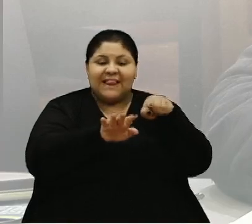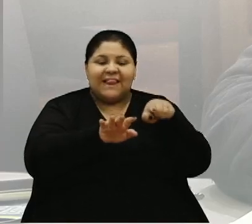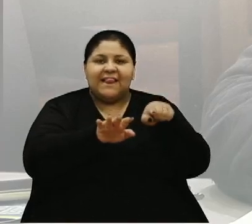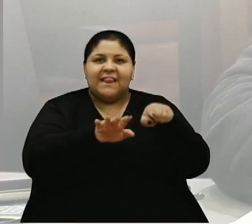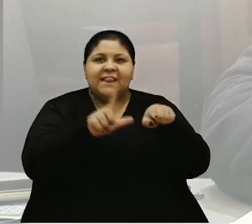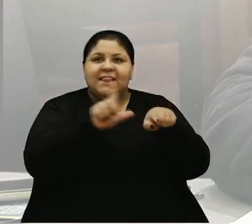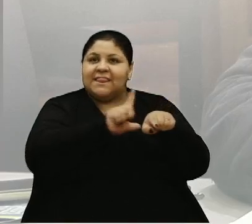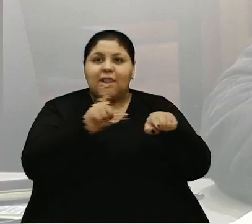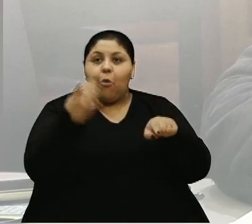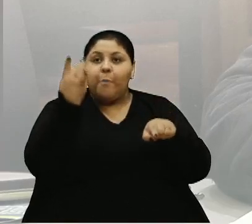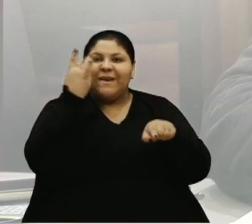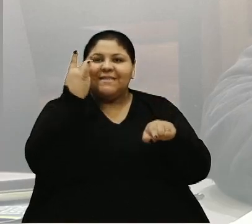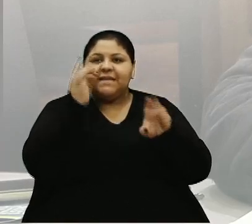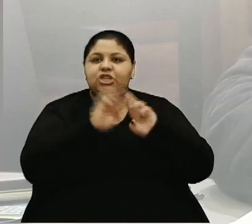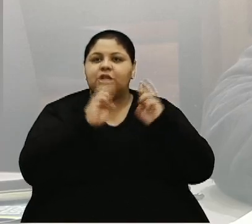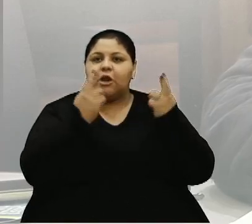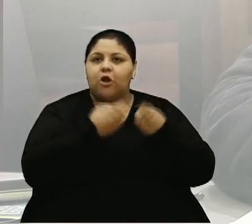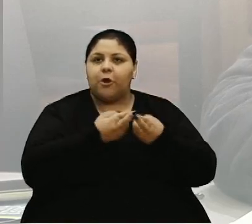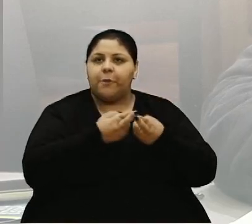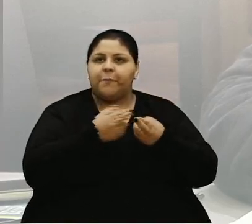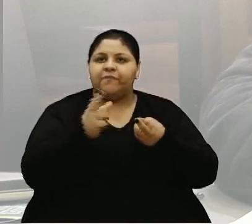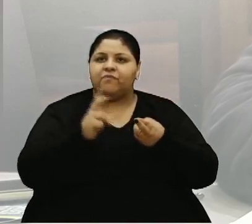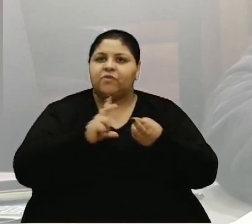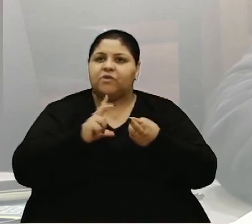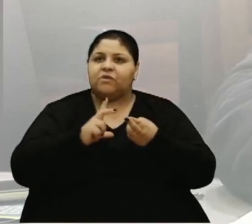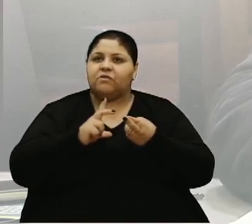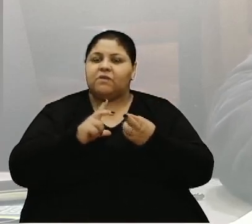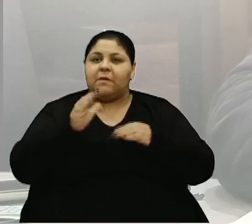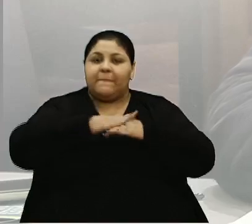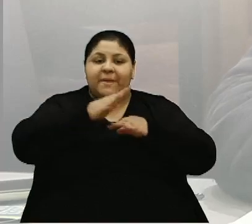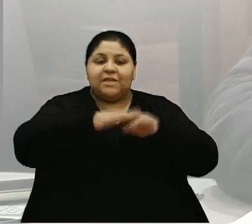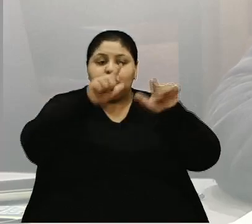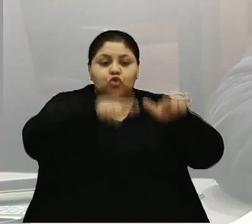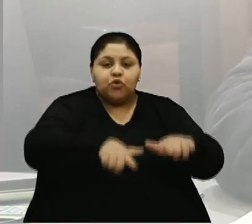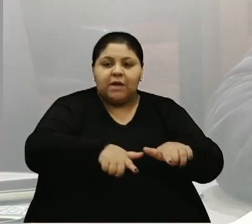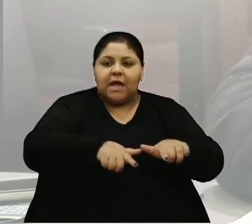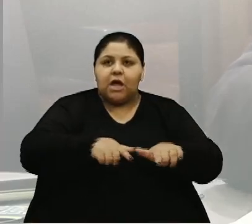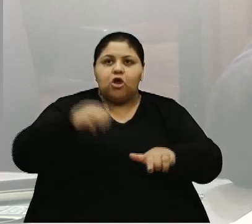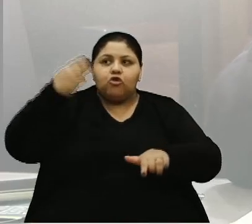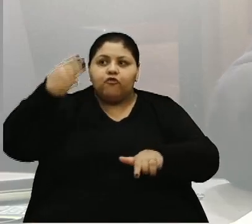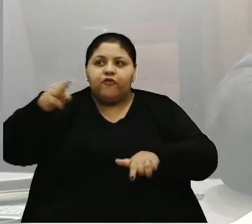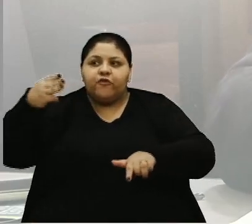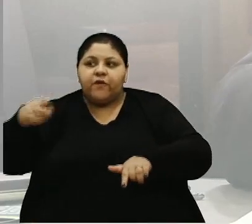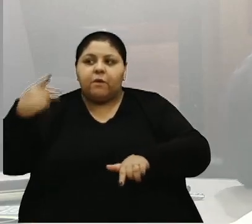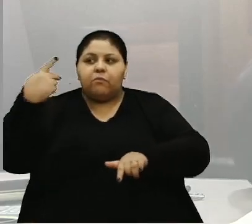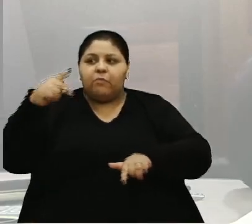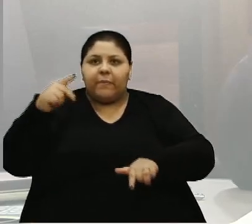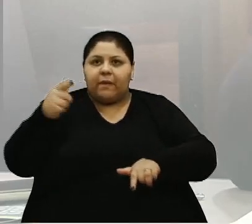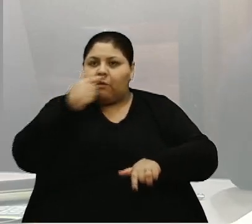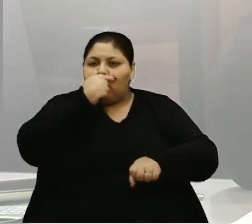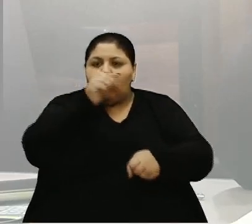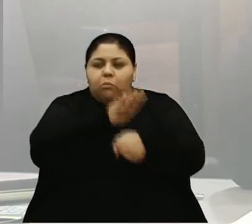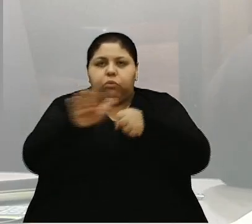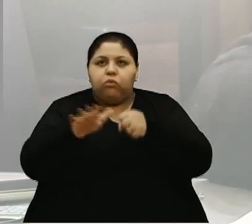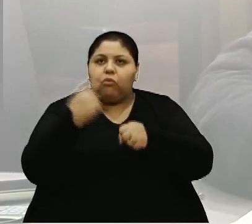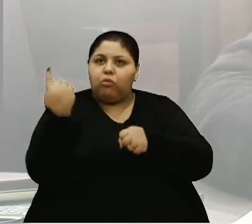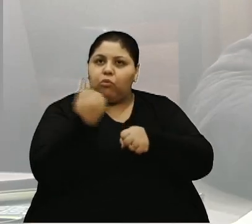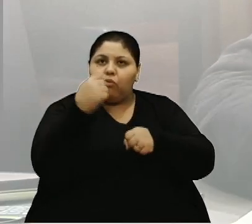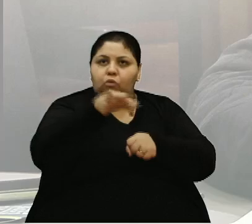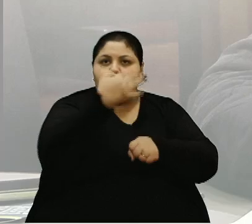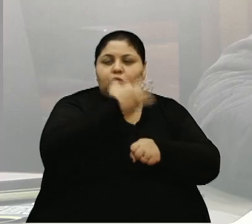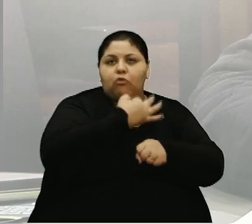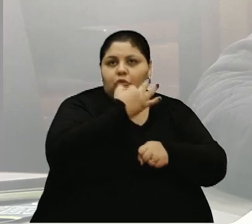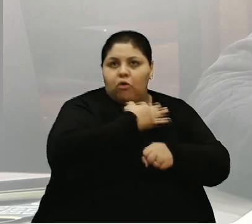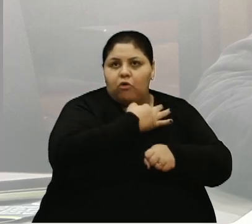presente nessa reunião. E não tem mais espaço no Virvi Ramos nem no Pompeia mais para abrir leitos. Está estrangulado. O único que tem em Caxias é o